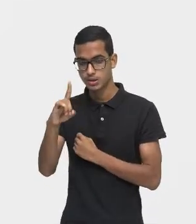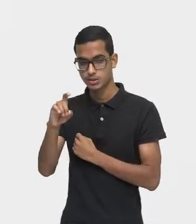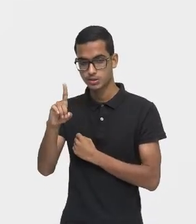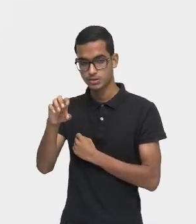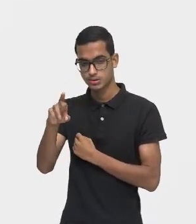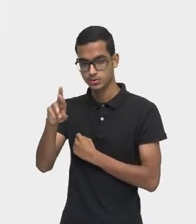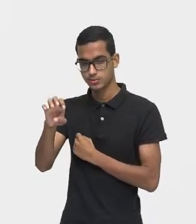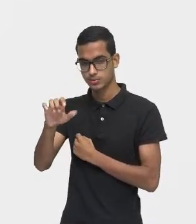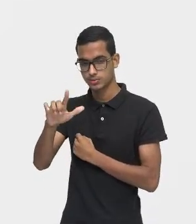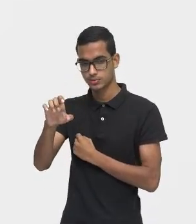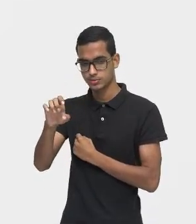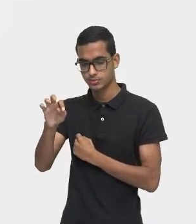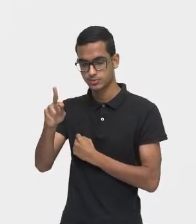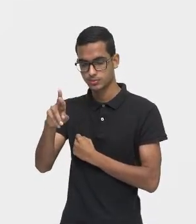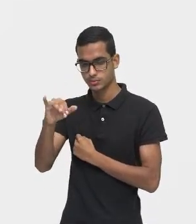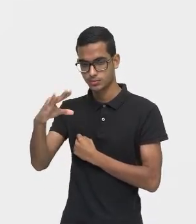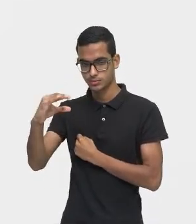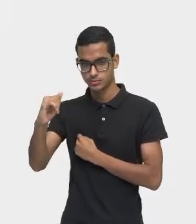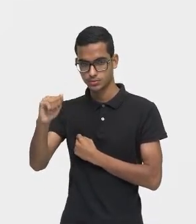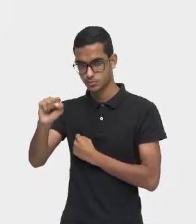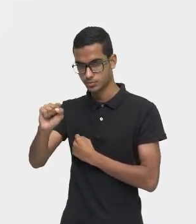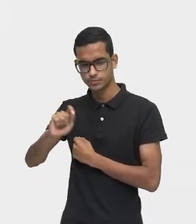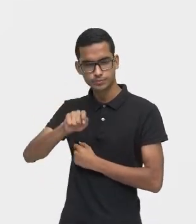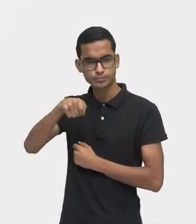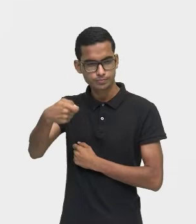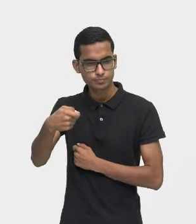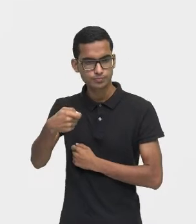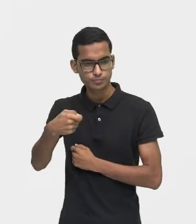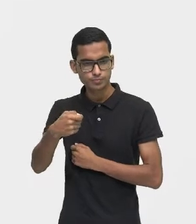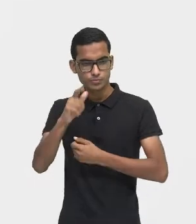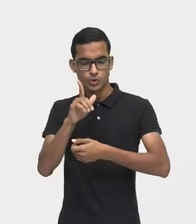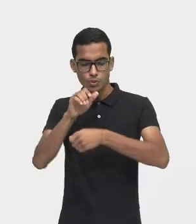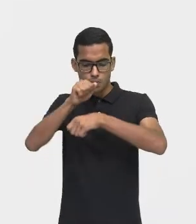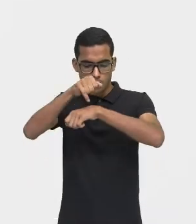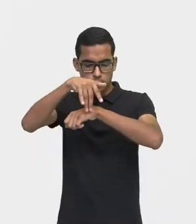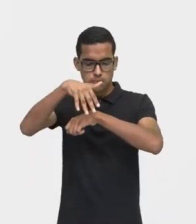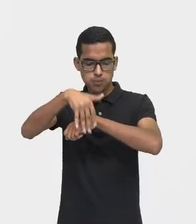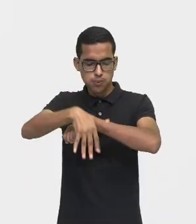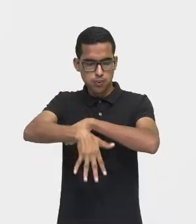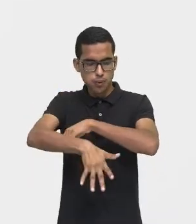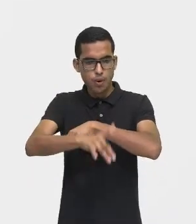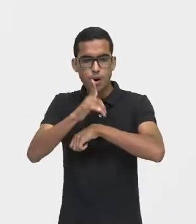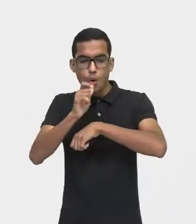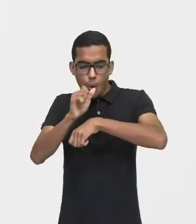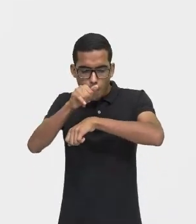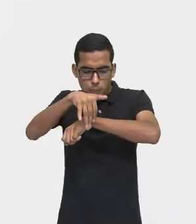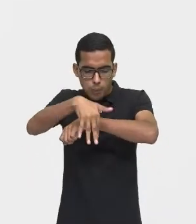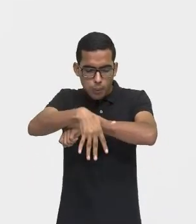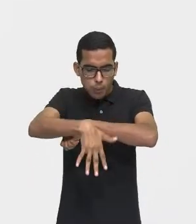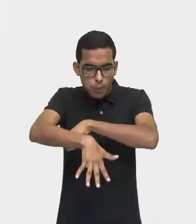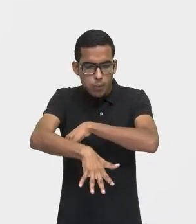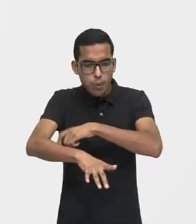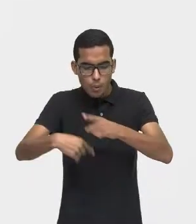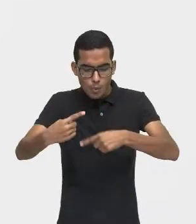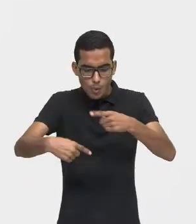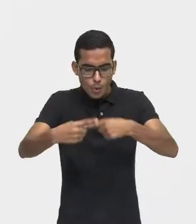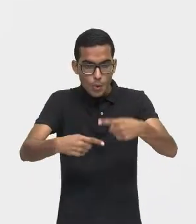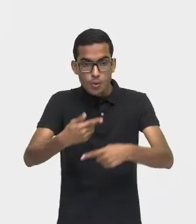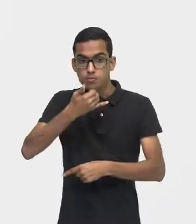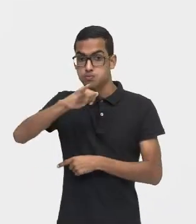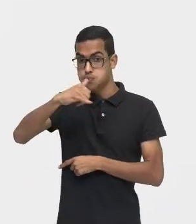hidrelétricas, gente. Então, as usinas hidrelétricas, elas normalmente são instaladas em rios que